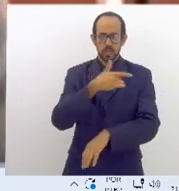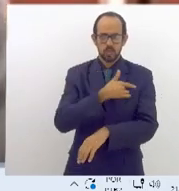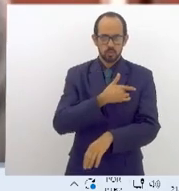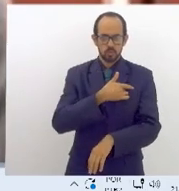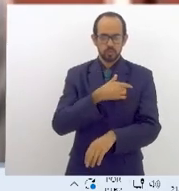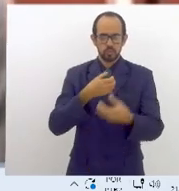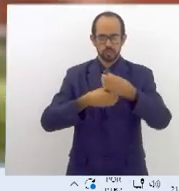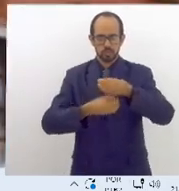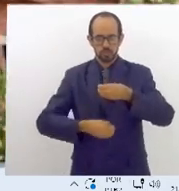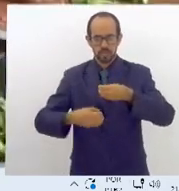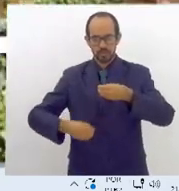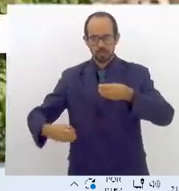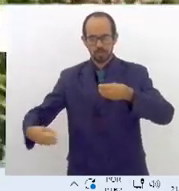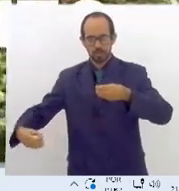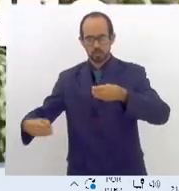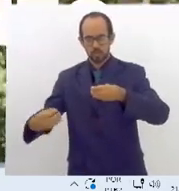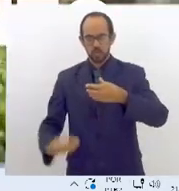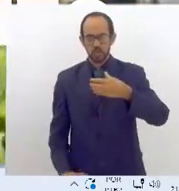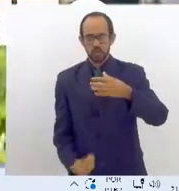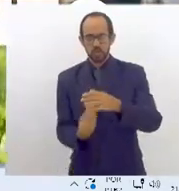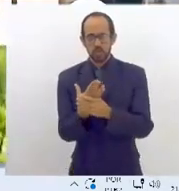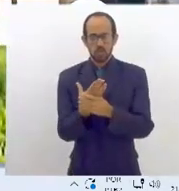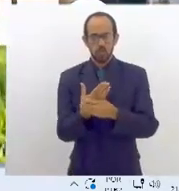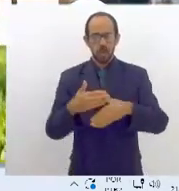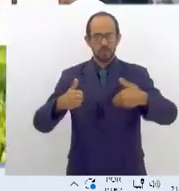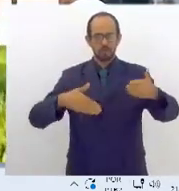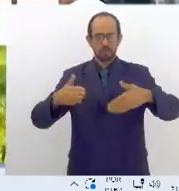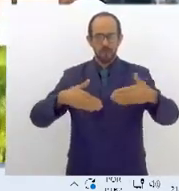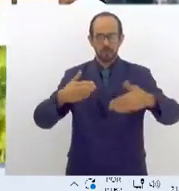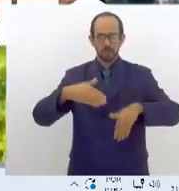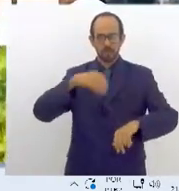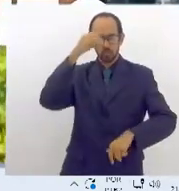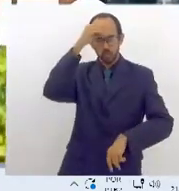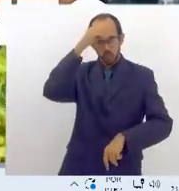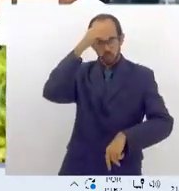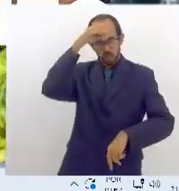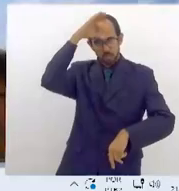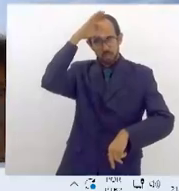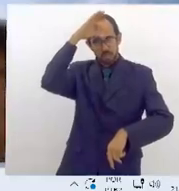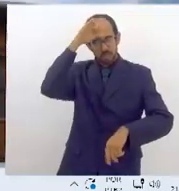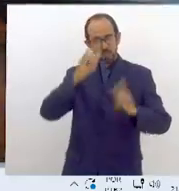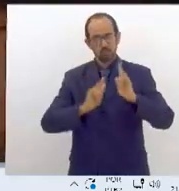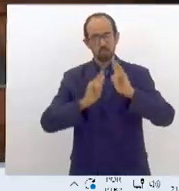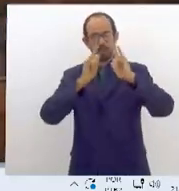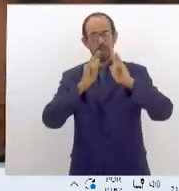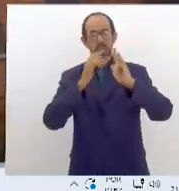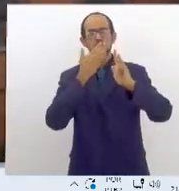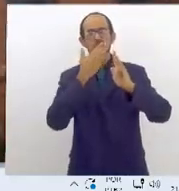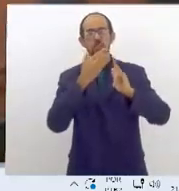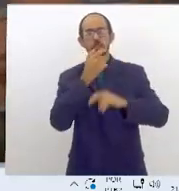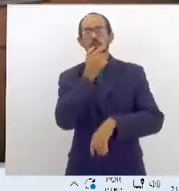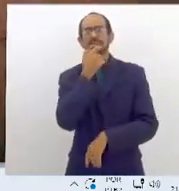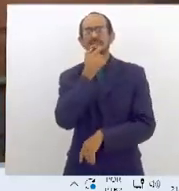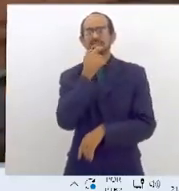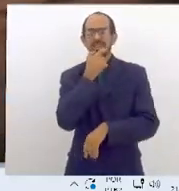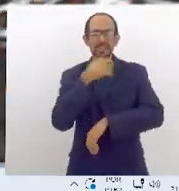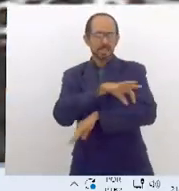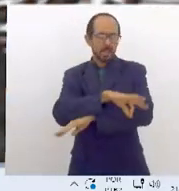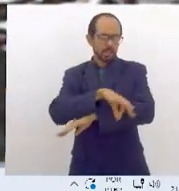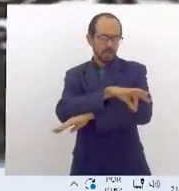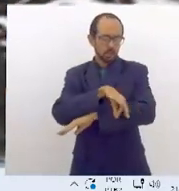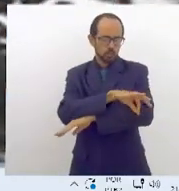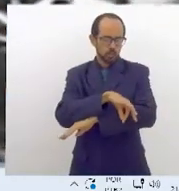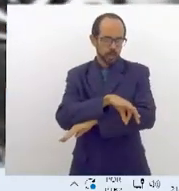saneamento criou a fábrica do conhecimento num prédio um estilo inglês da antiga fábrica no Brasil industrial